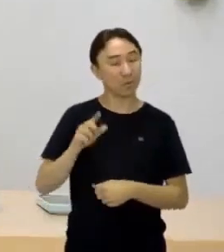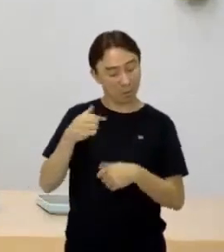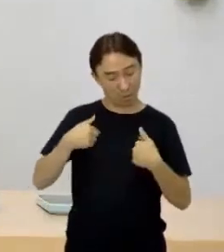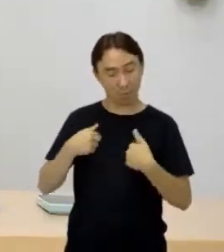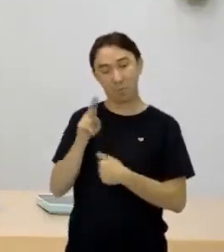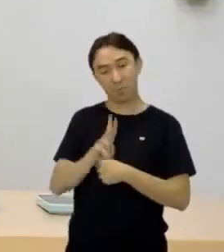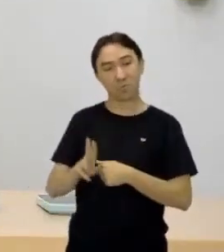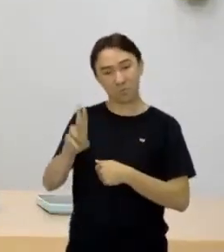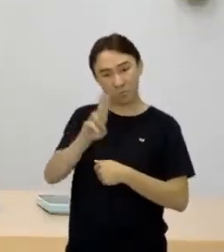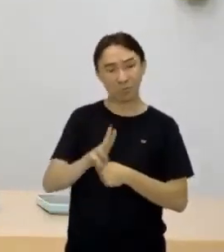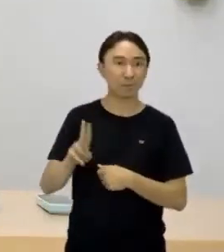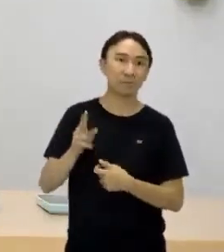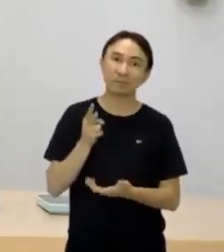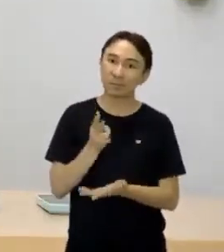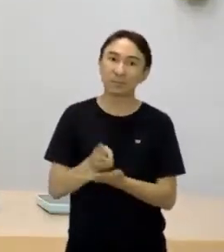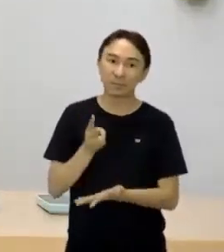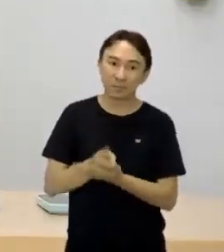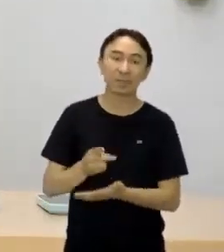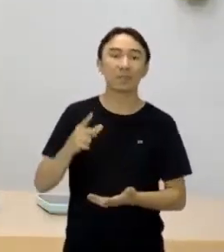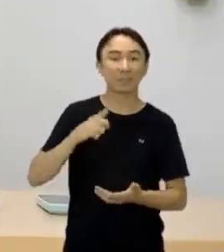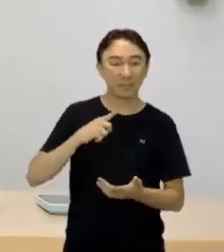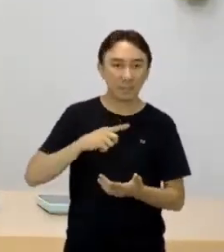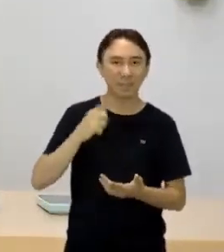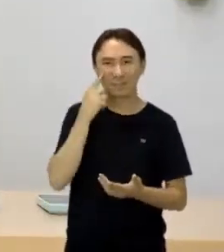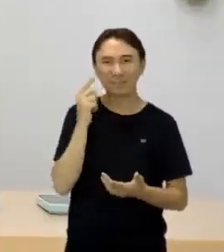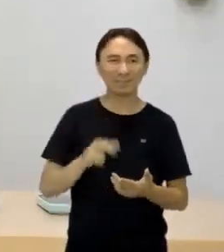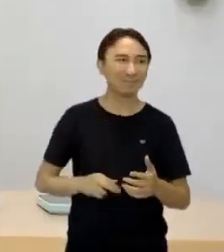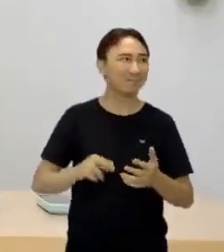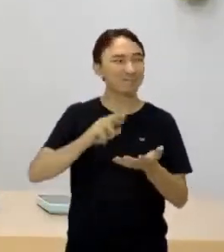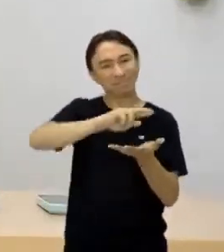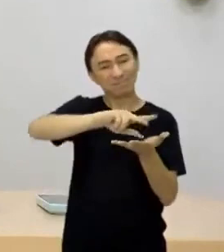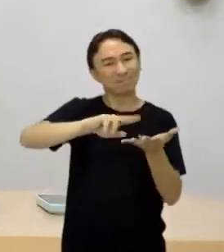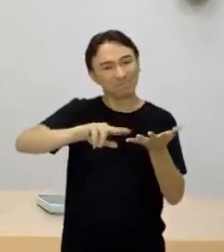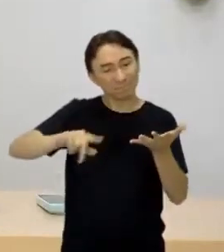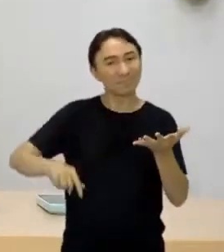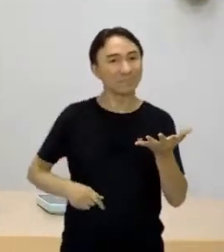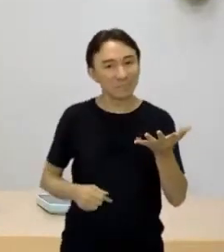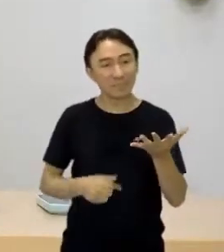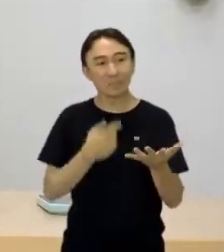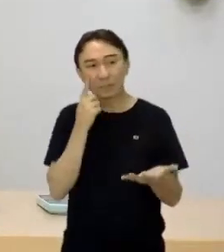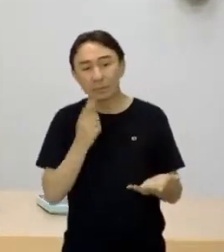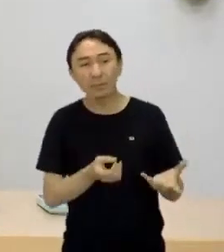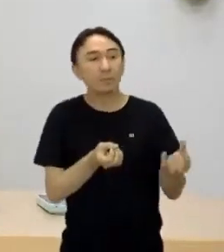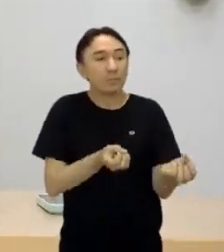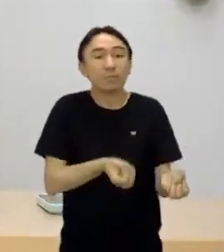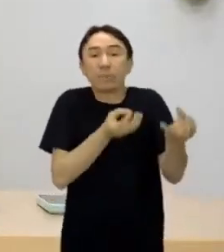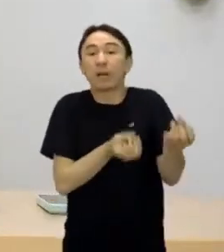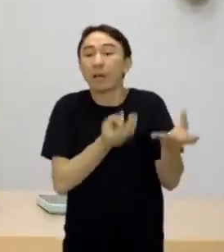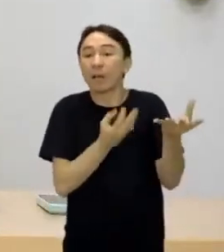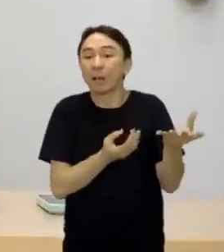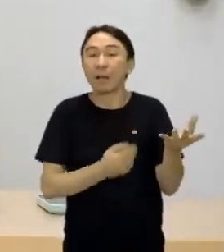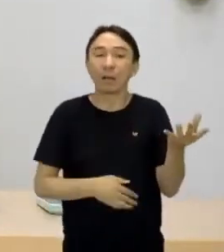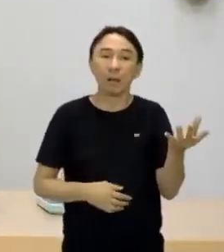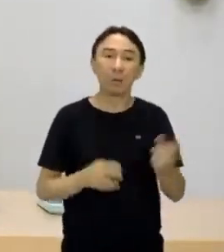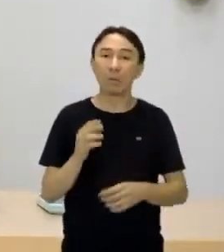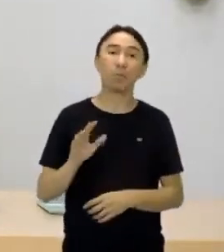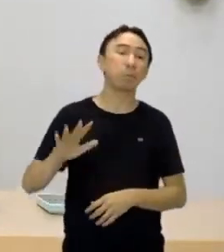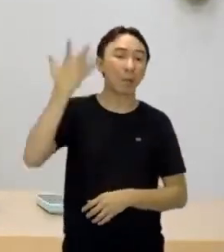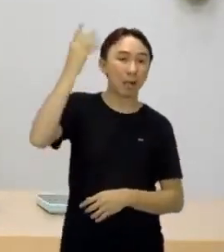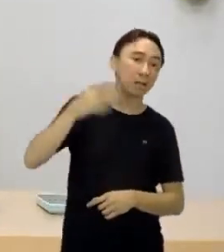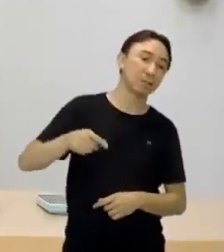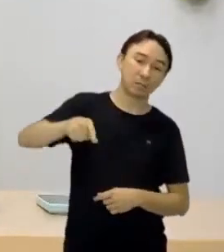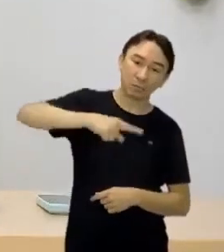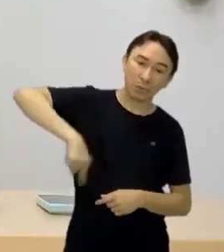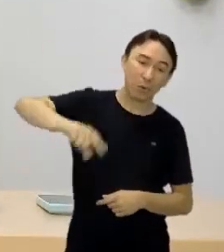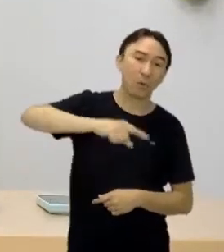site aqui porque ele tem lá estimativas aí que mostram um pouco aí do que acontece no nosso dia a dia, tá